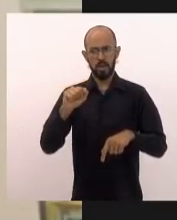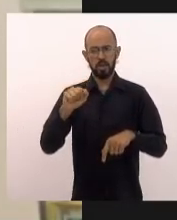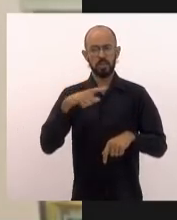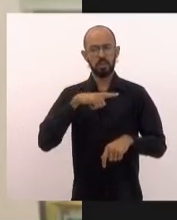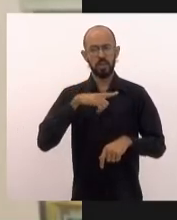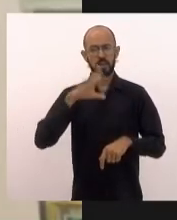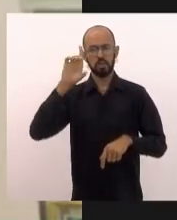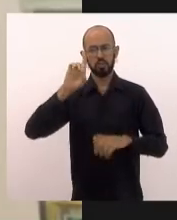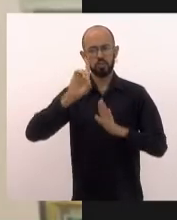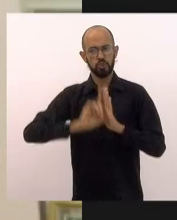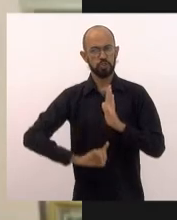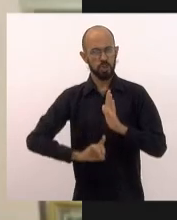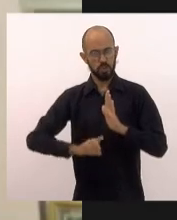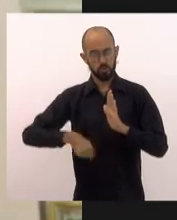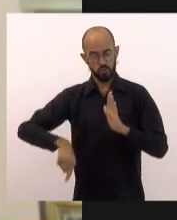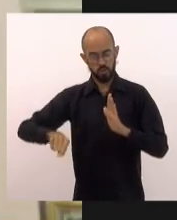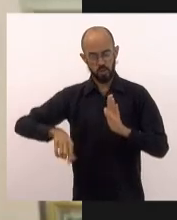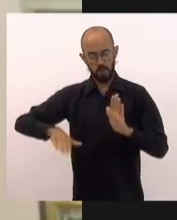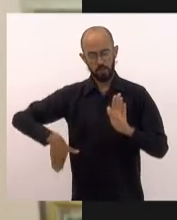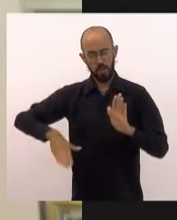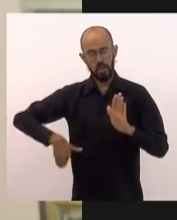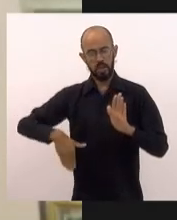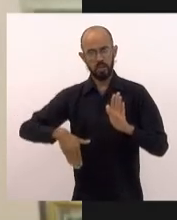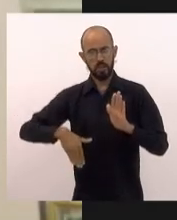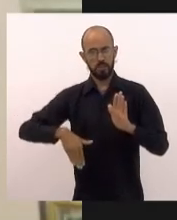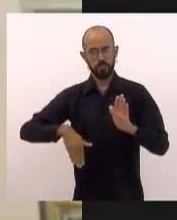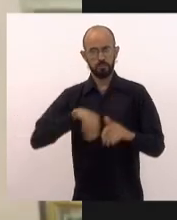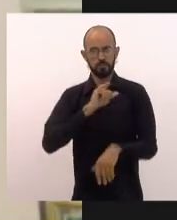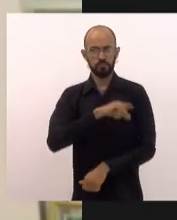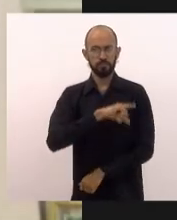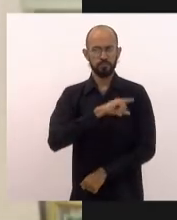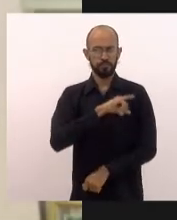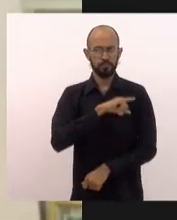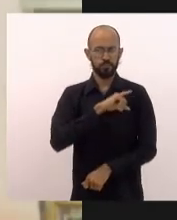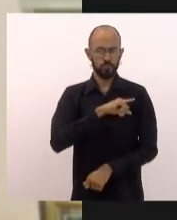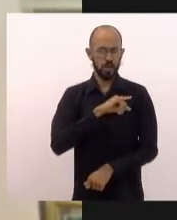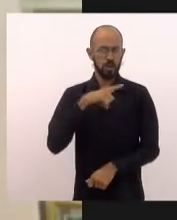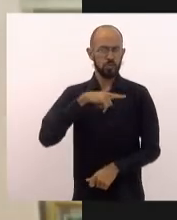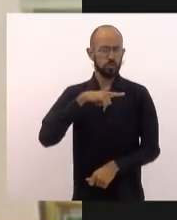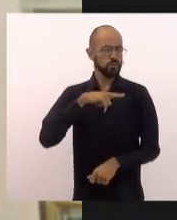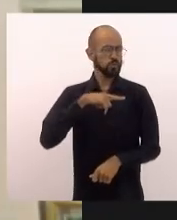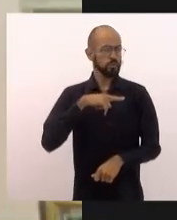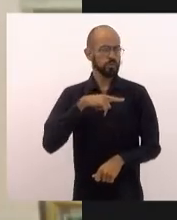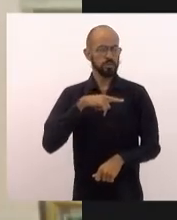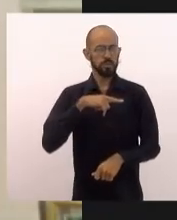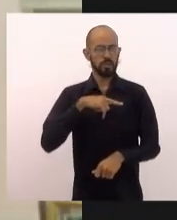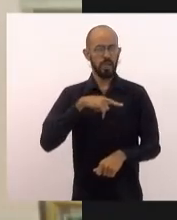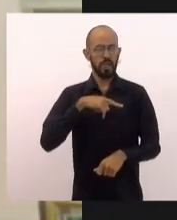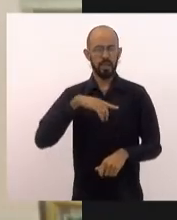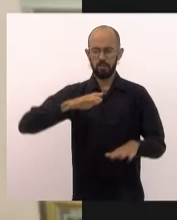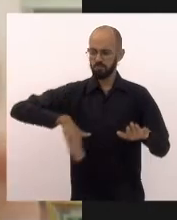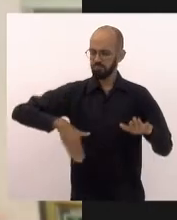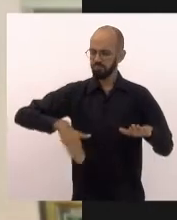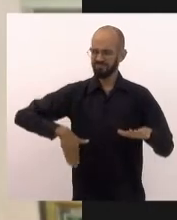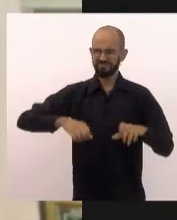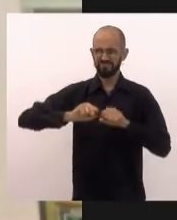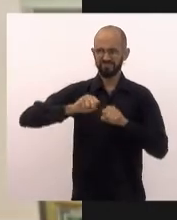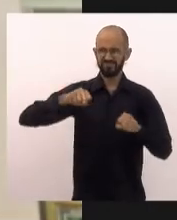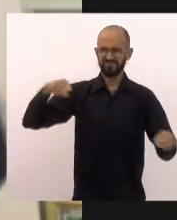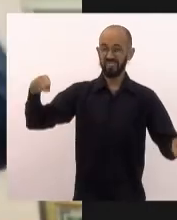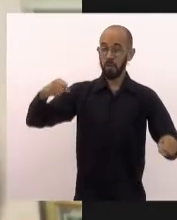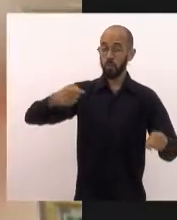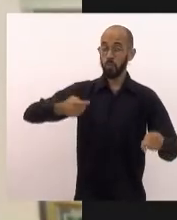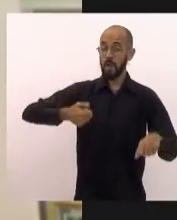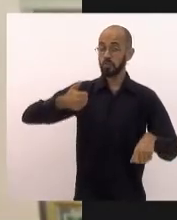basilar de ir à praia. O Rio de Janeiro tem um dos maiores litorais da nossa costa. O Rio de